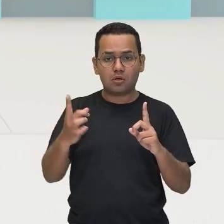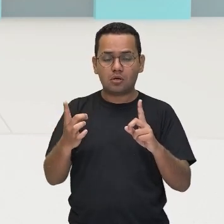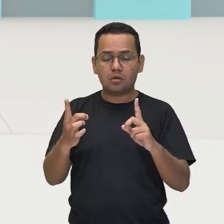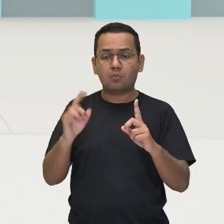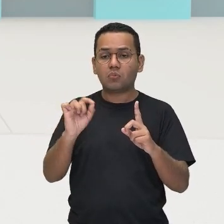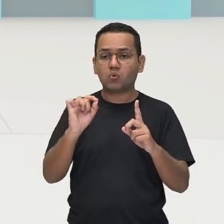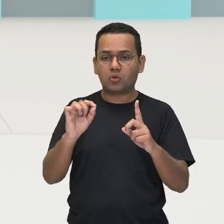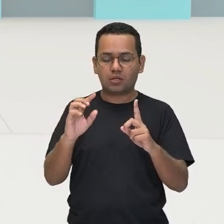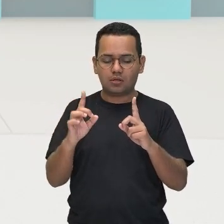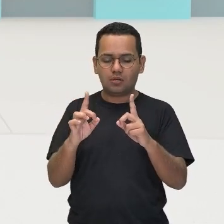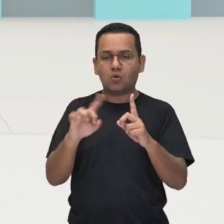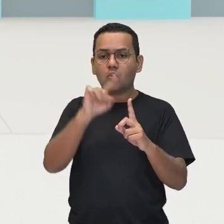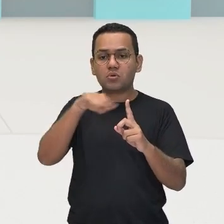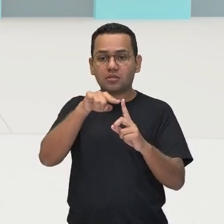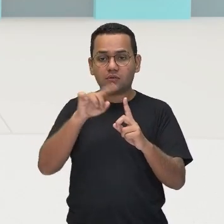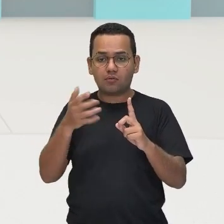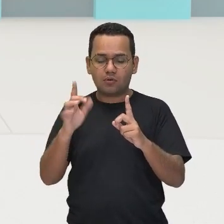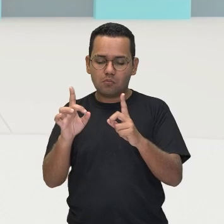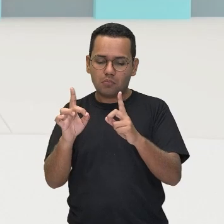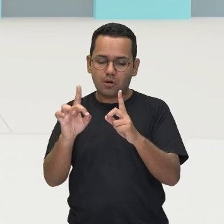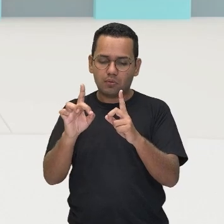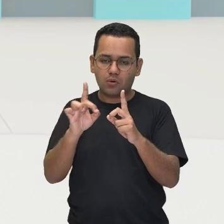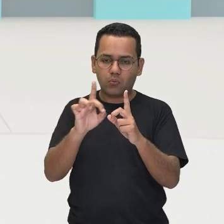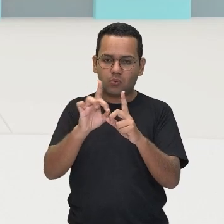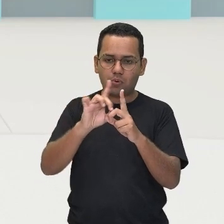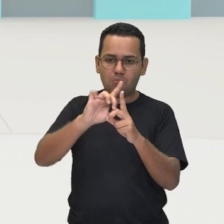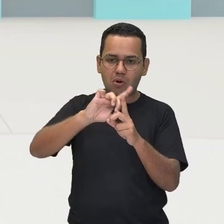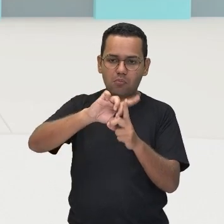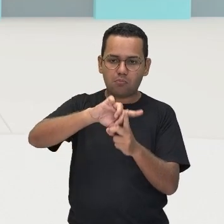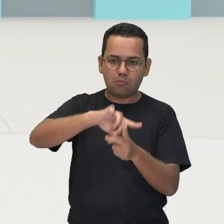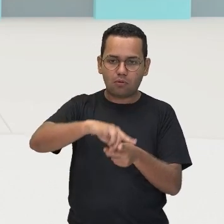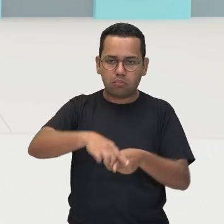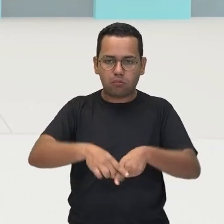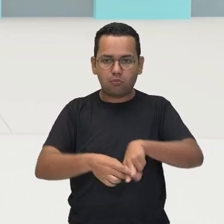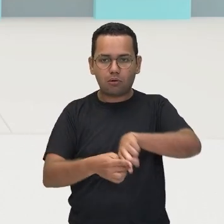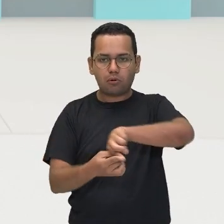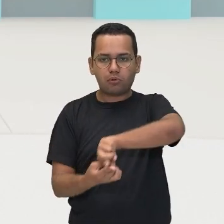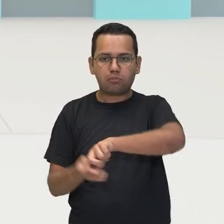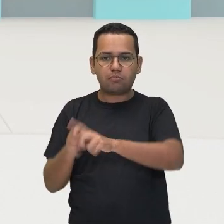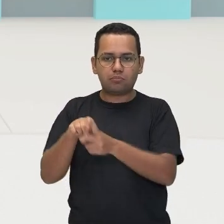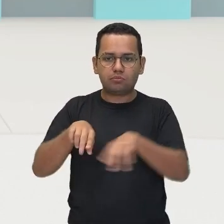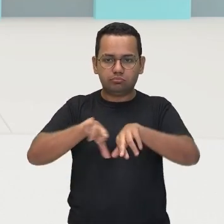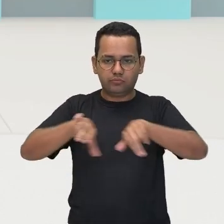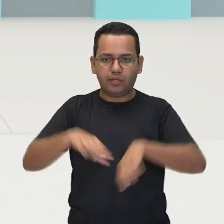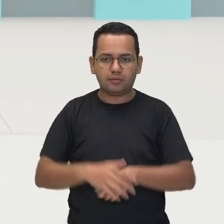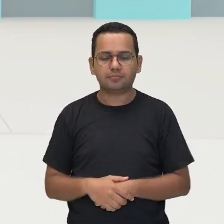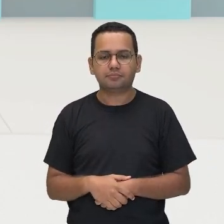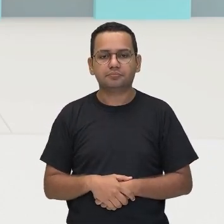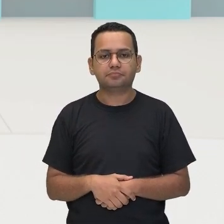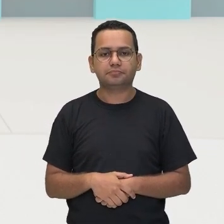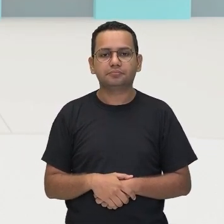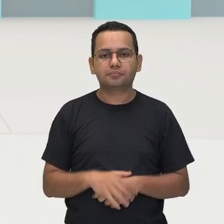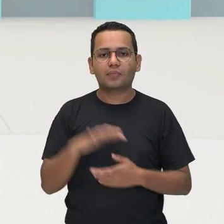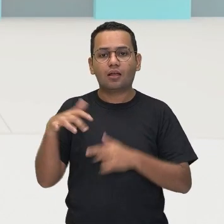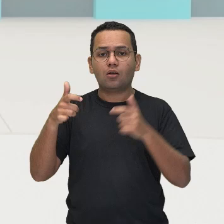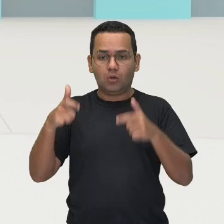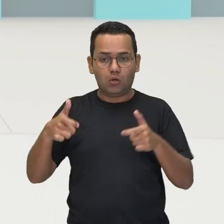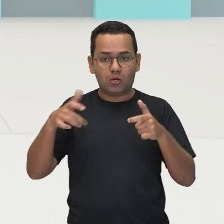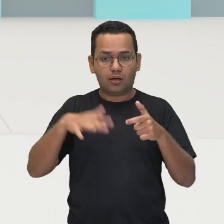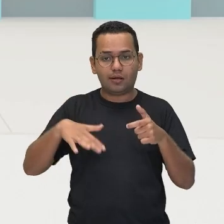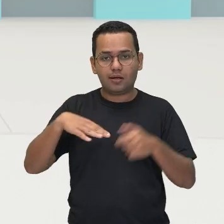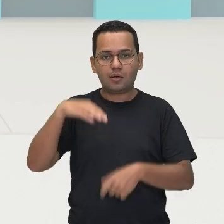perdão o combate para o solo agora regionalizando o contexto das lutas nós vamos falar sobre a luta